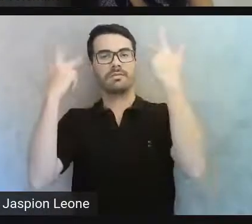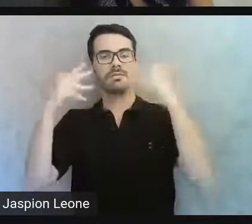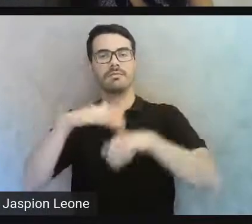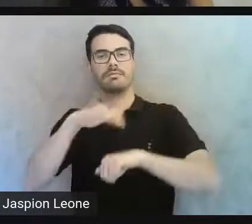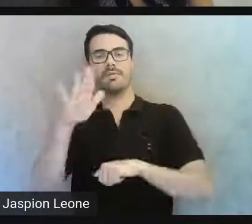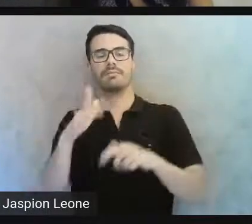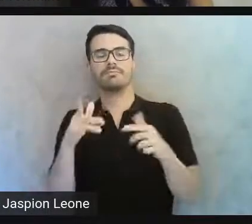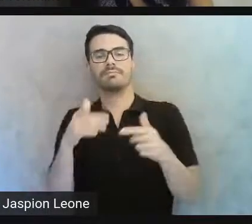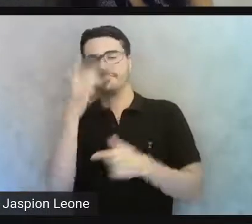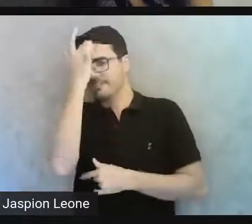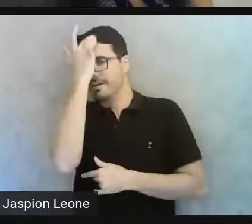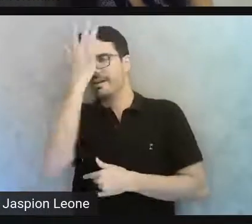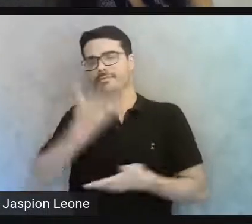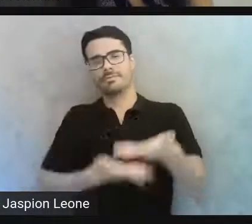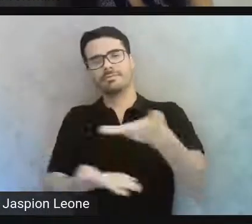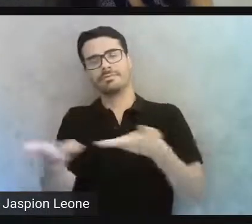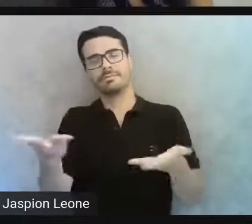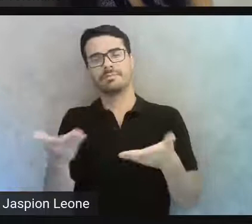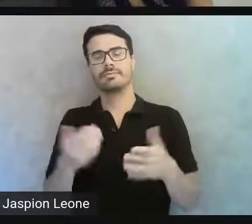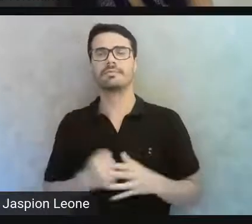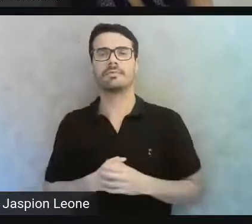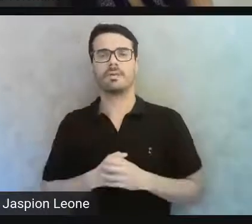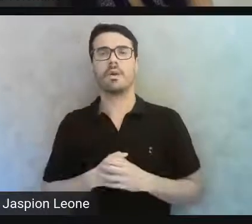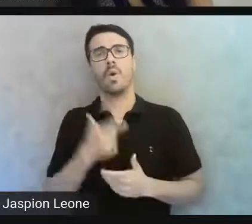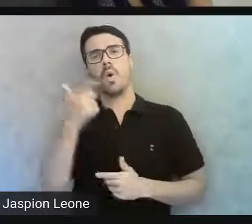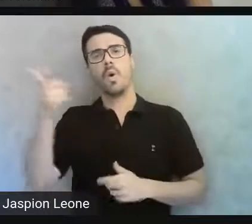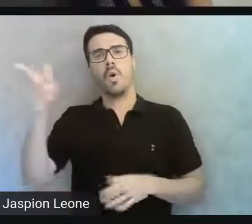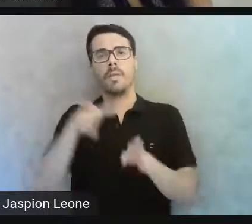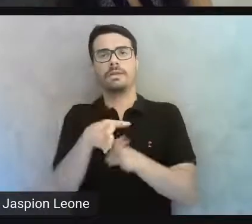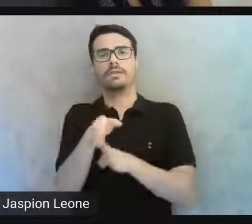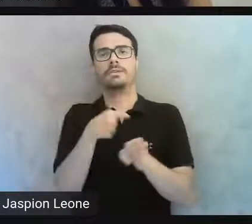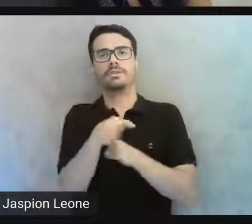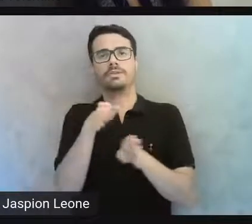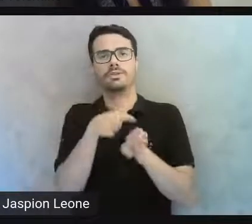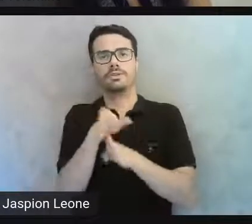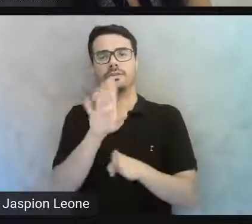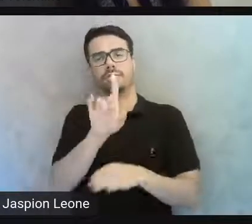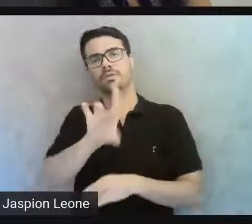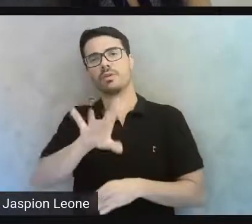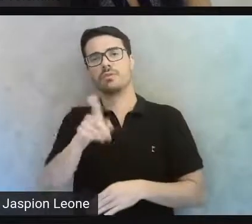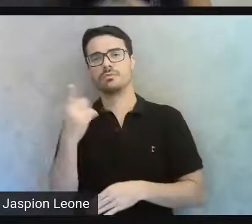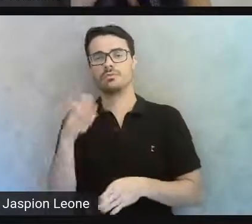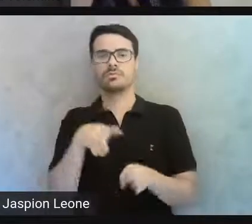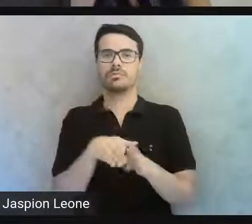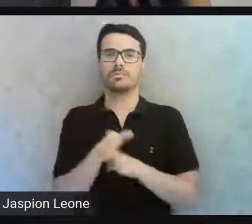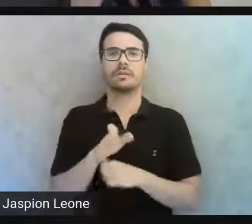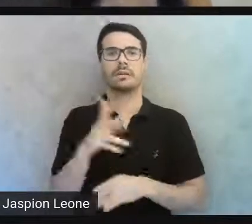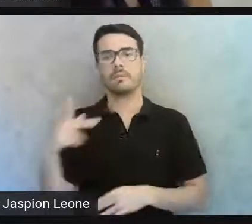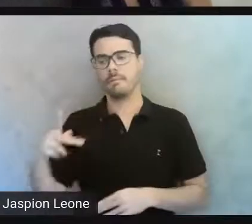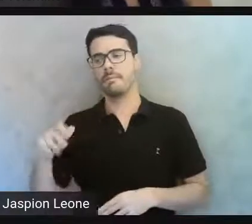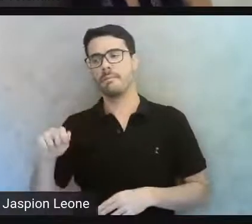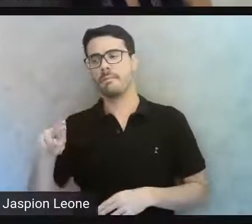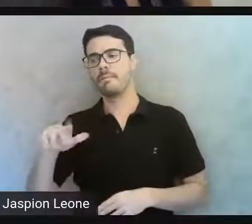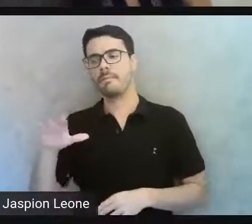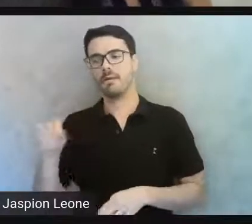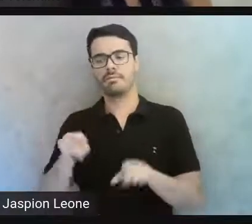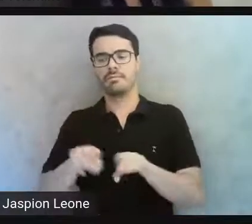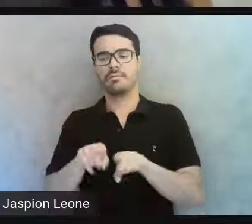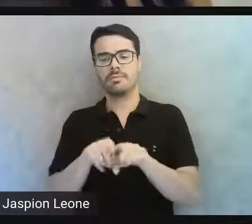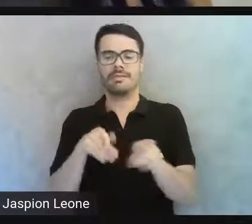vai conversar, desarmar. Uma outra dica legal, vou dar só mais essa, que aí se o Paulo também quiser dar, né? Porque eu vou